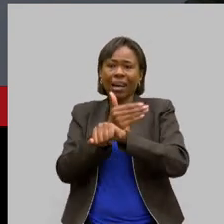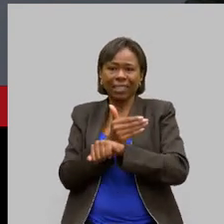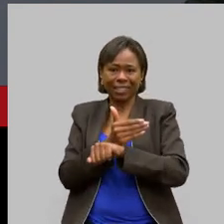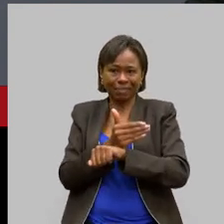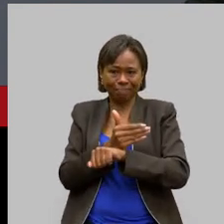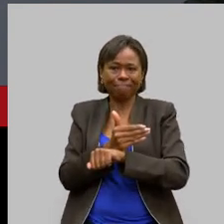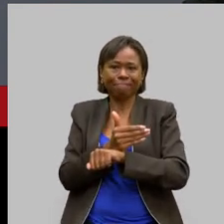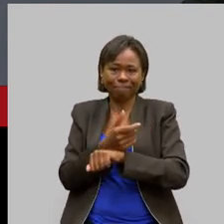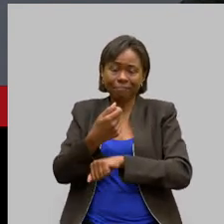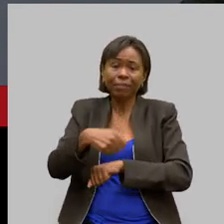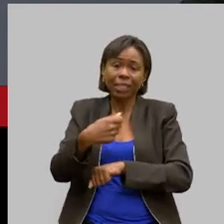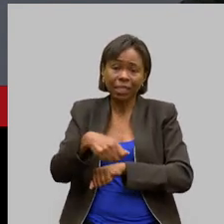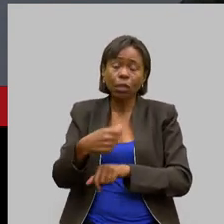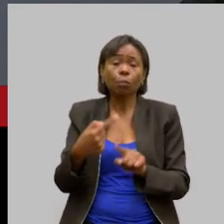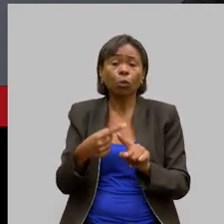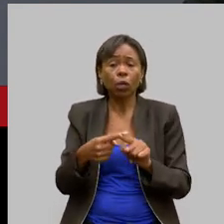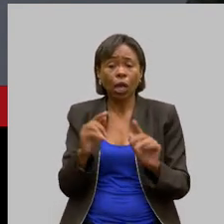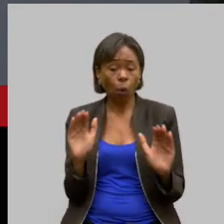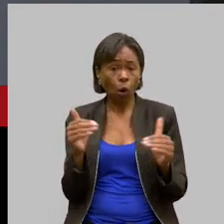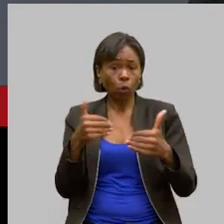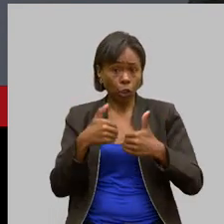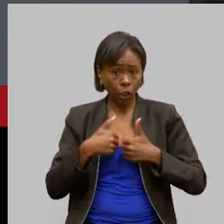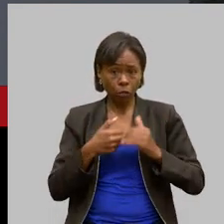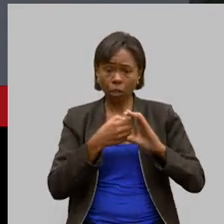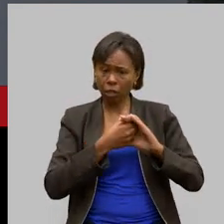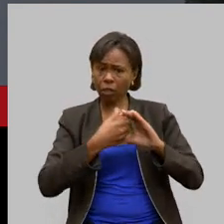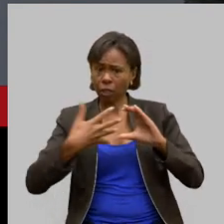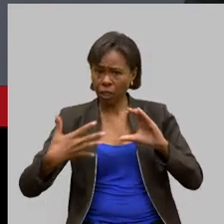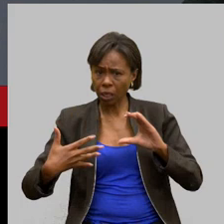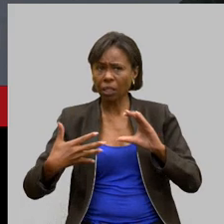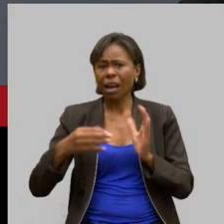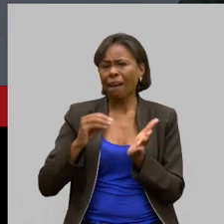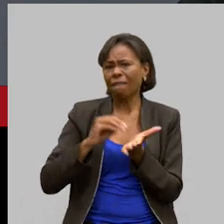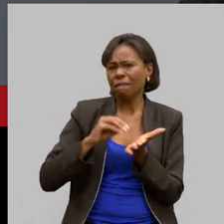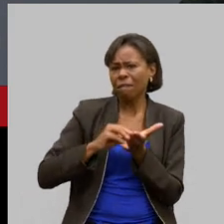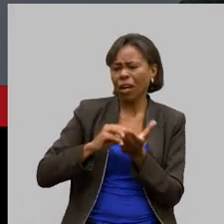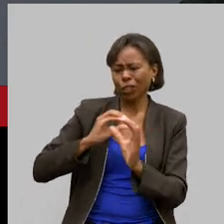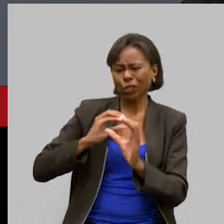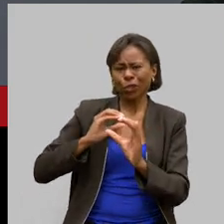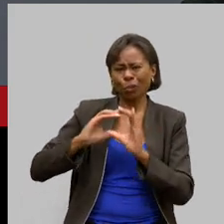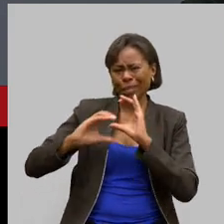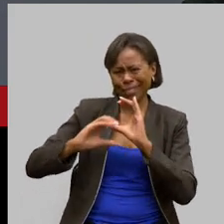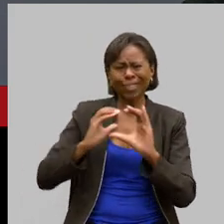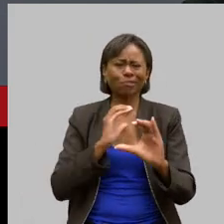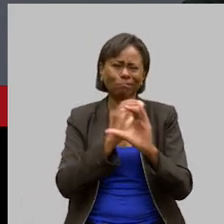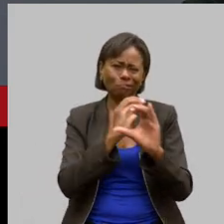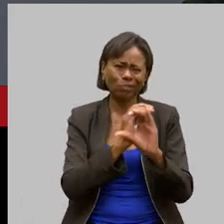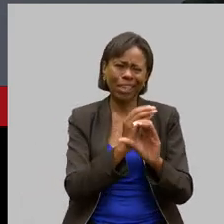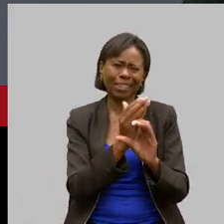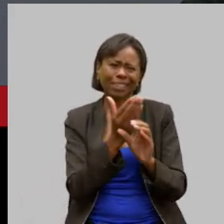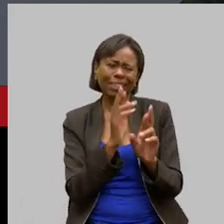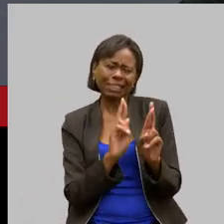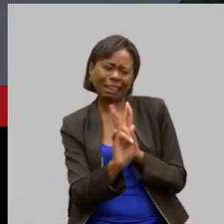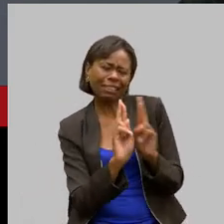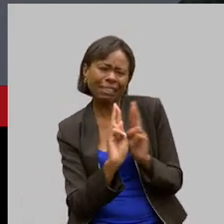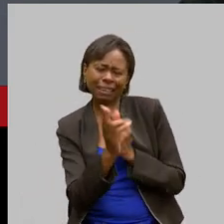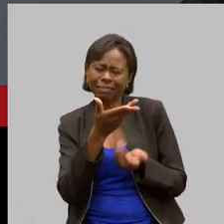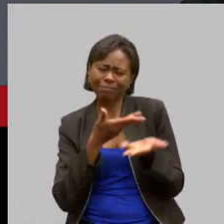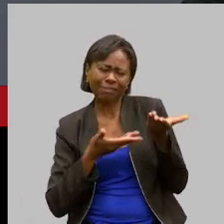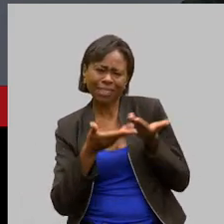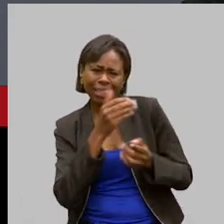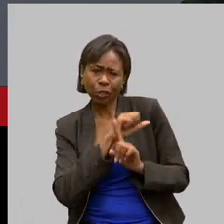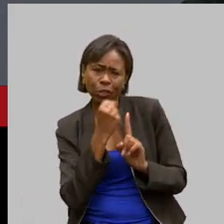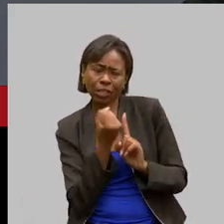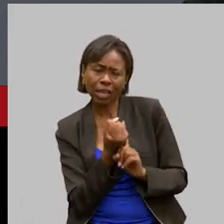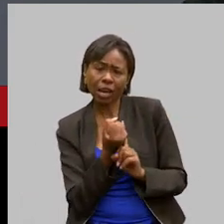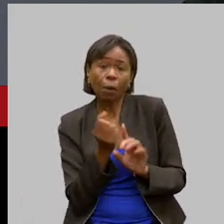eh o autismo ele é caracterizado por déficit de comunicação interação social interesses restritos mas ele não é